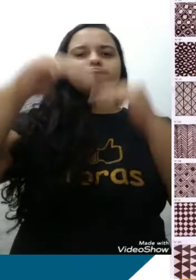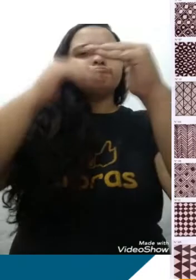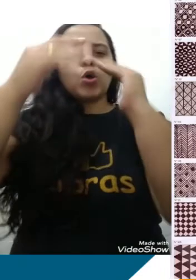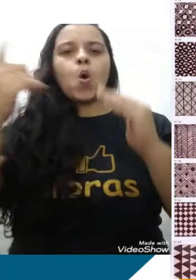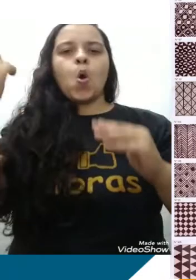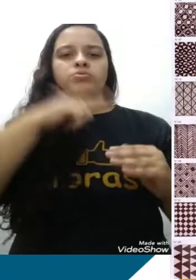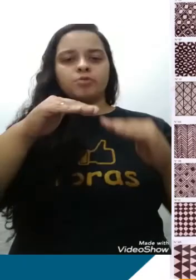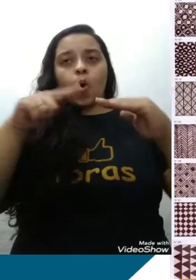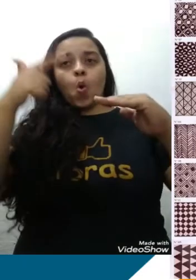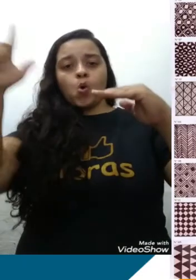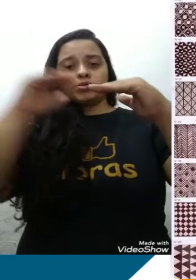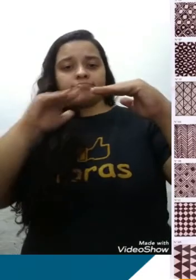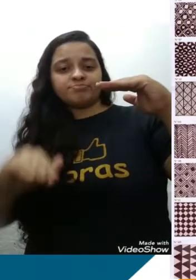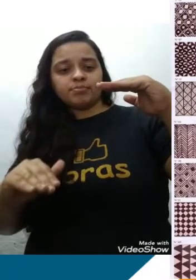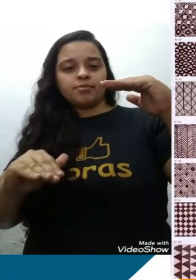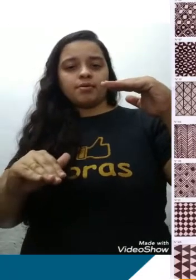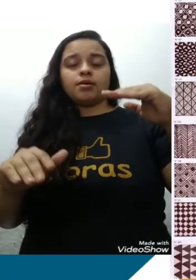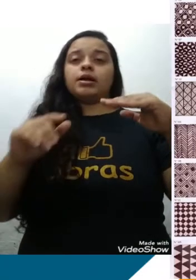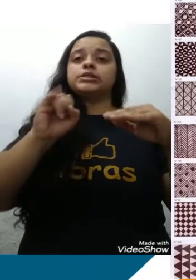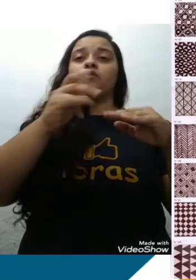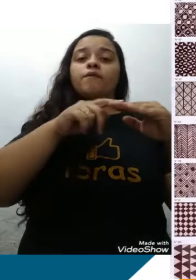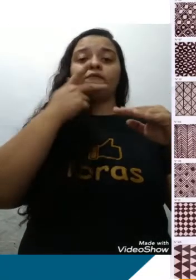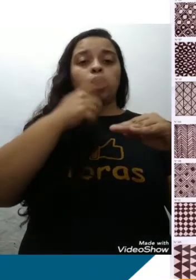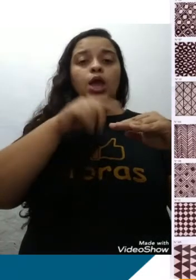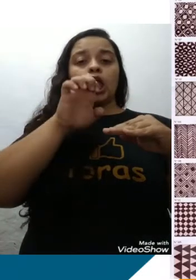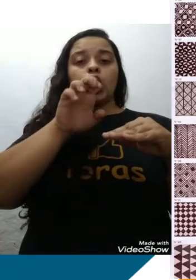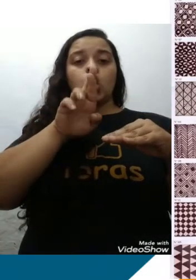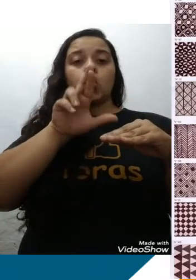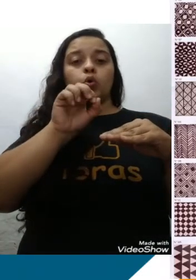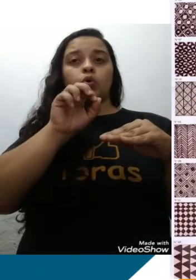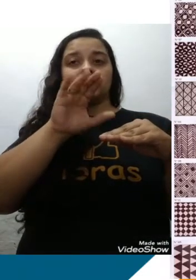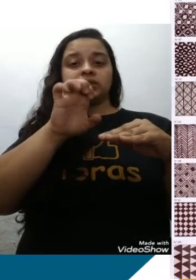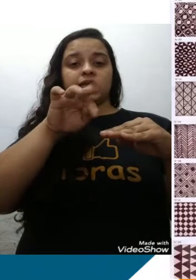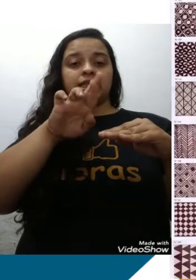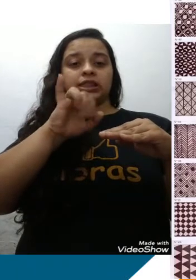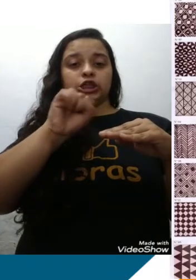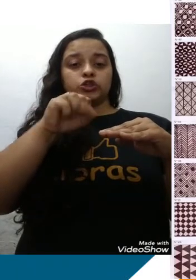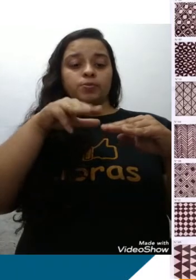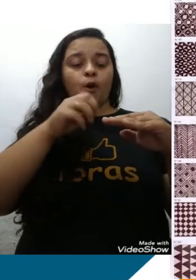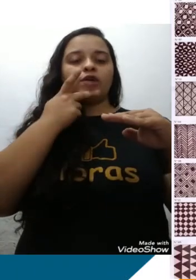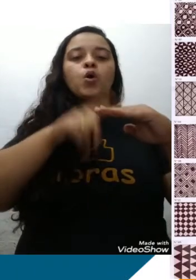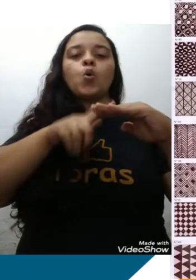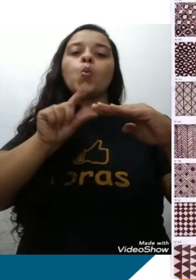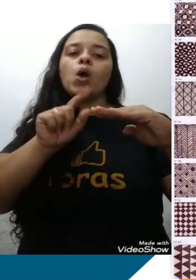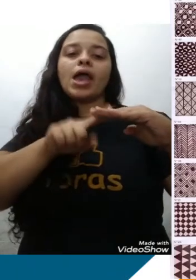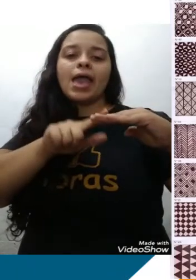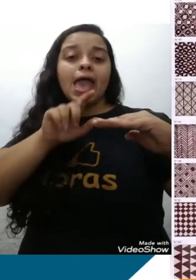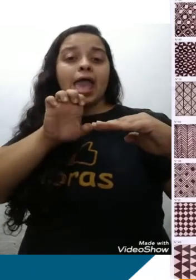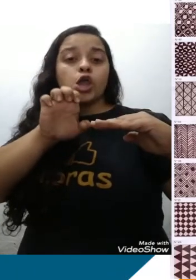cria uma hierarquia entre diferentes culturas. Quando a gente fala em eurocentrismo, a gente está fazendo isso com a cultura europeia. Então a gente